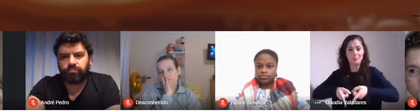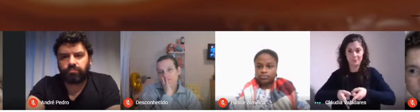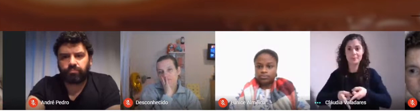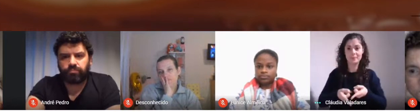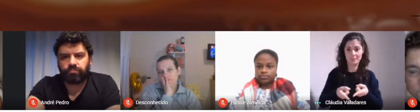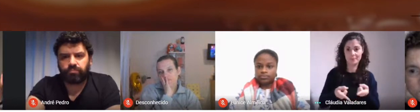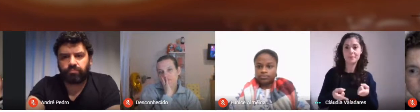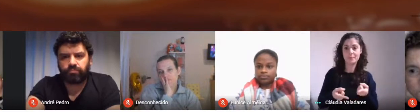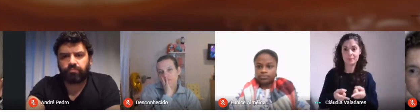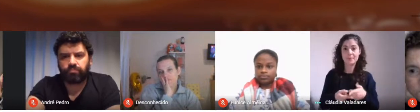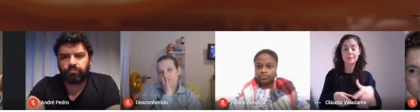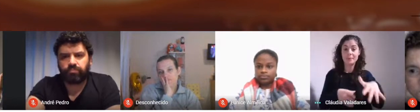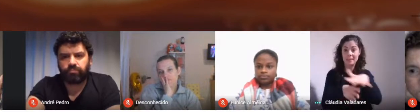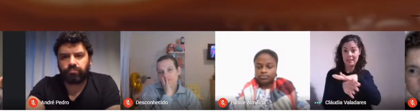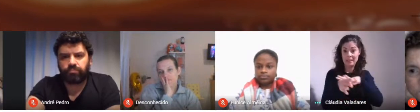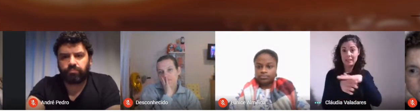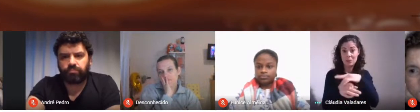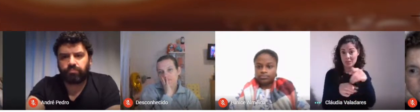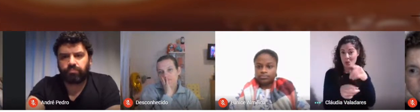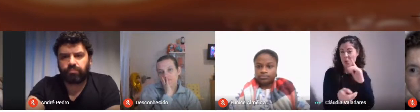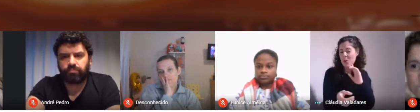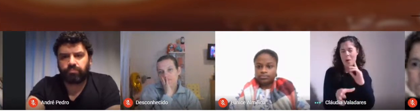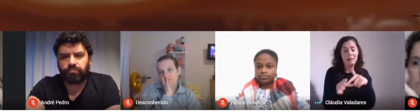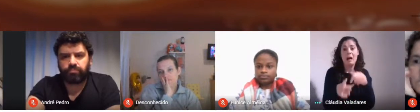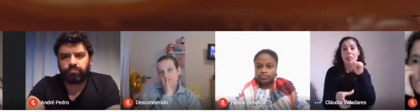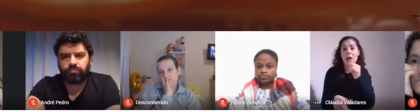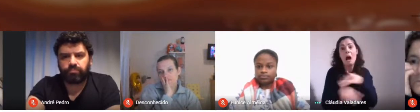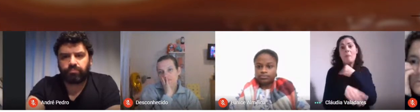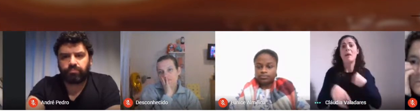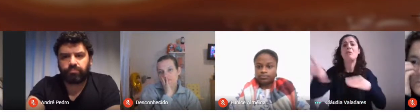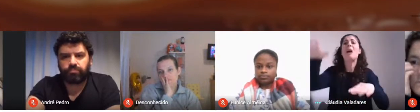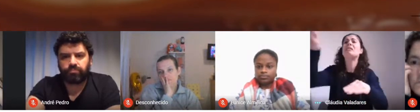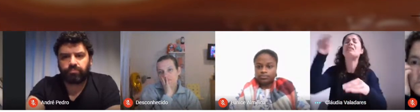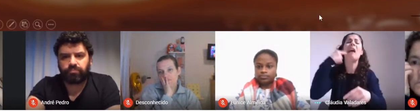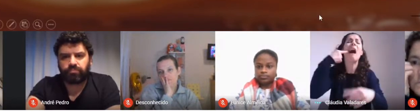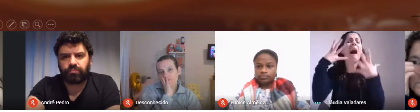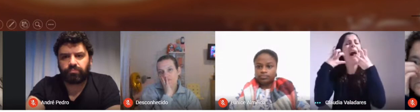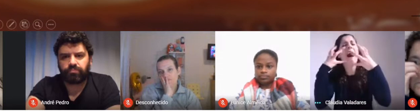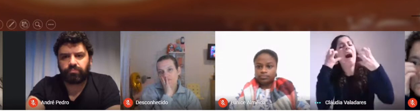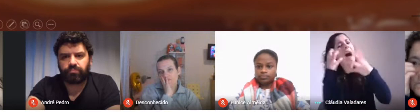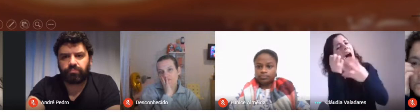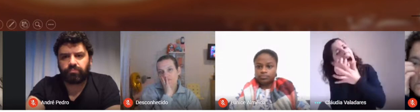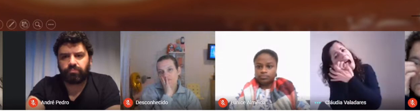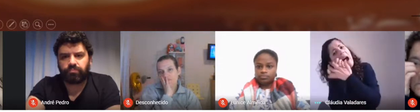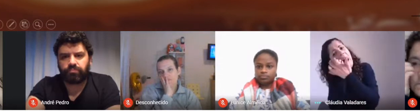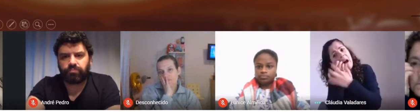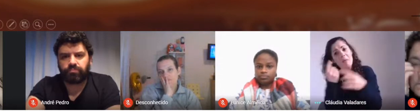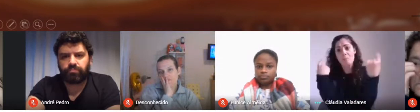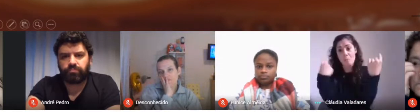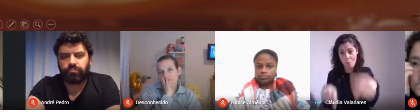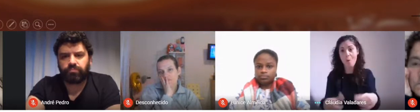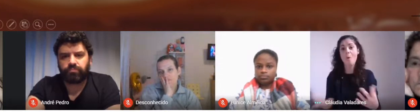Nesta situação, é que as pessoas costumam ir até ao dentista quando chega a esta situação.